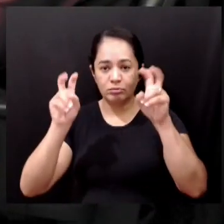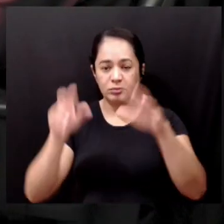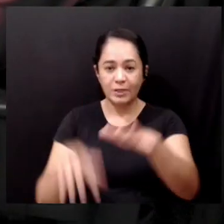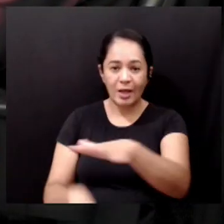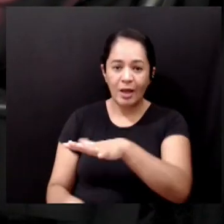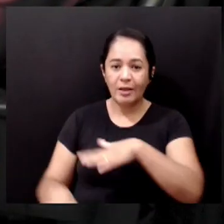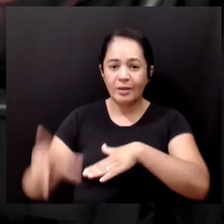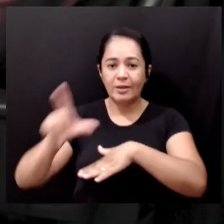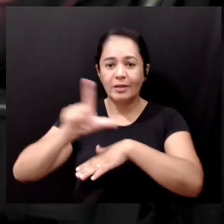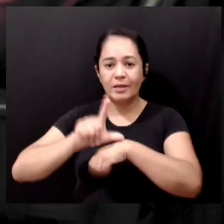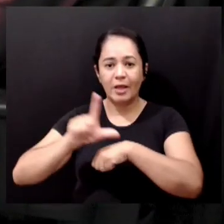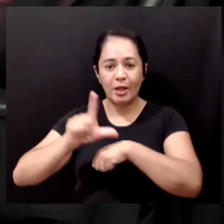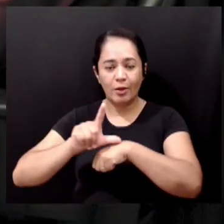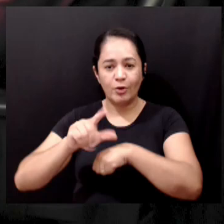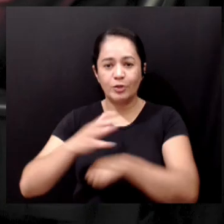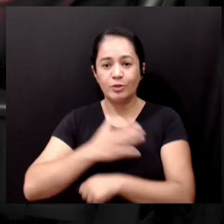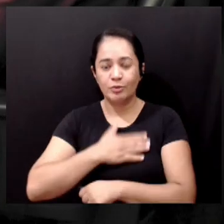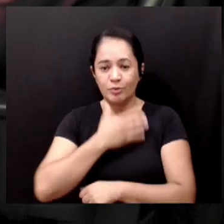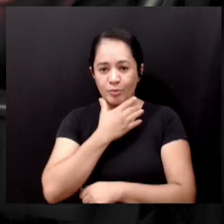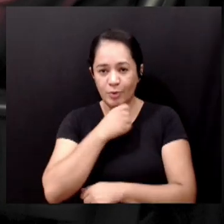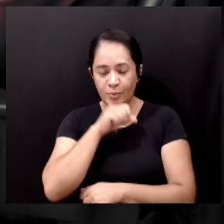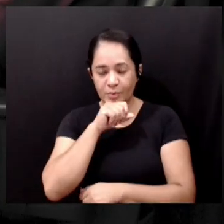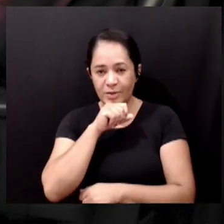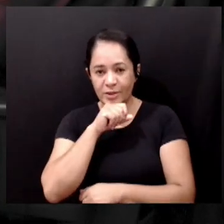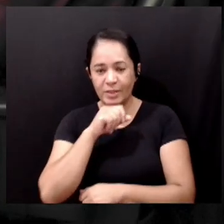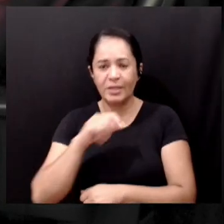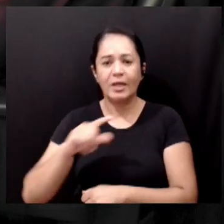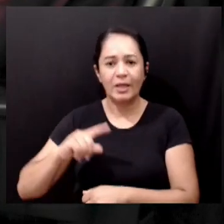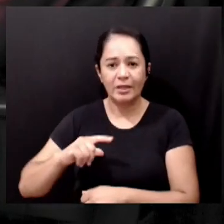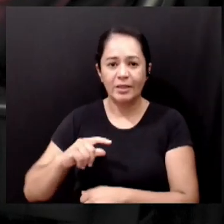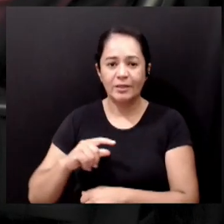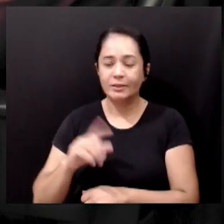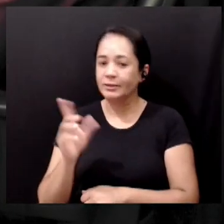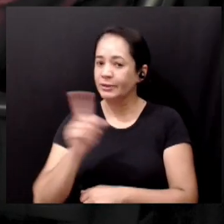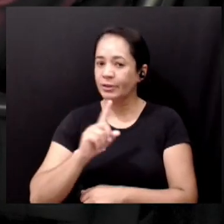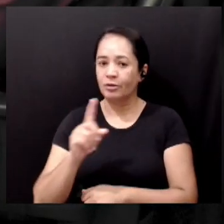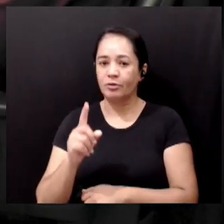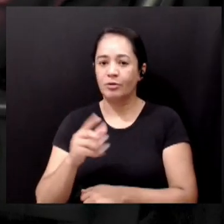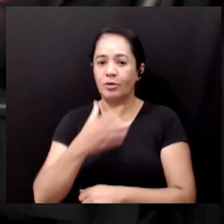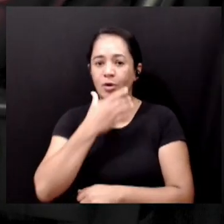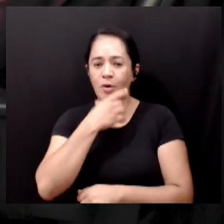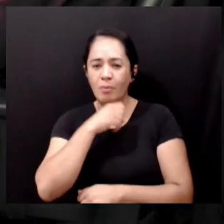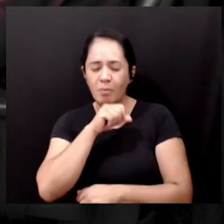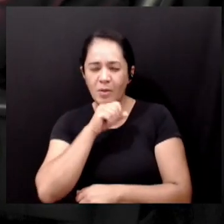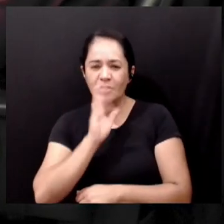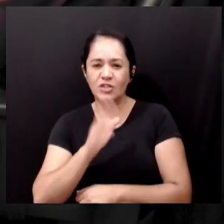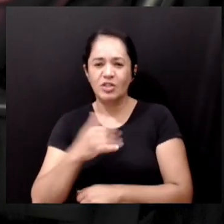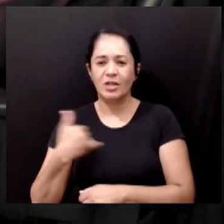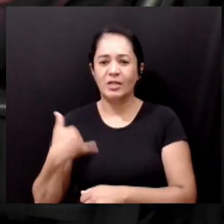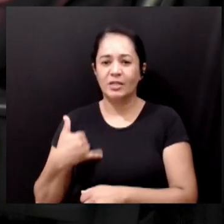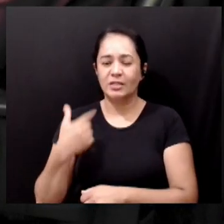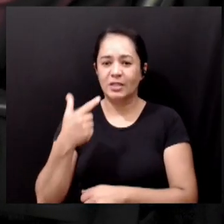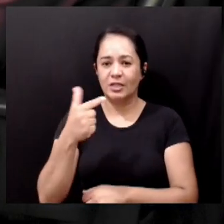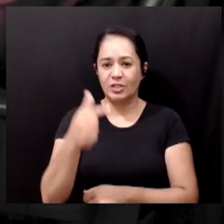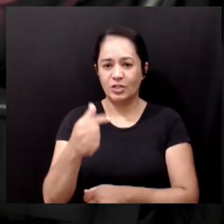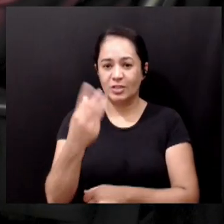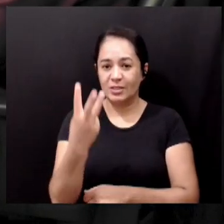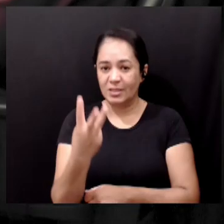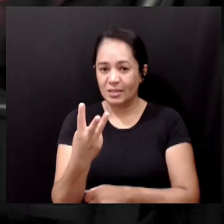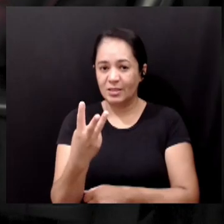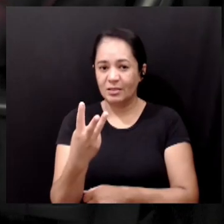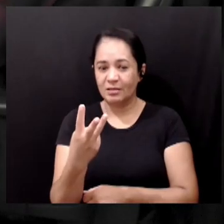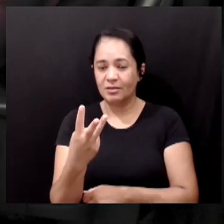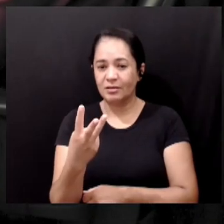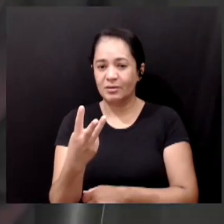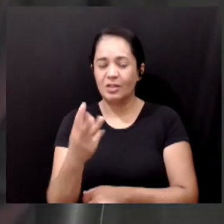essa parte de comércio. Ainda tem esse comércio? Não, meu pai já tá com 73 anos, ele fez agora, né? Tá tranquilo. Então, já tá aposentado,